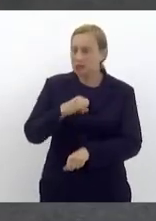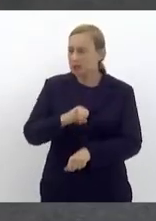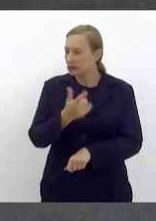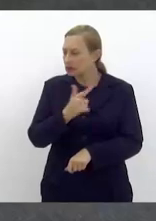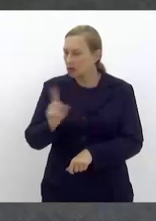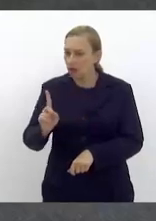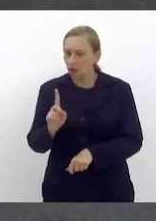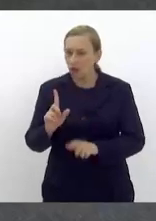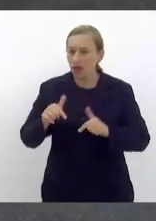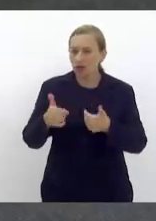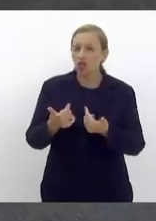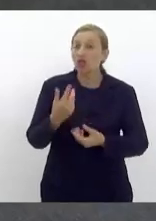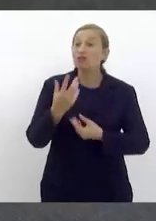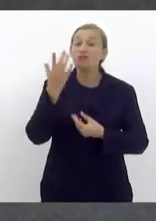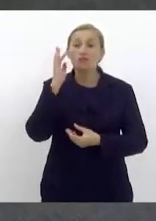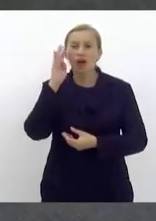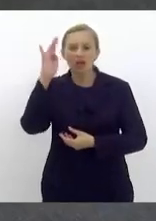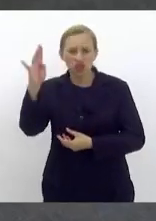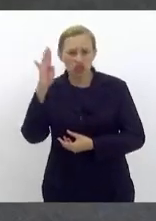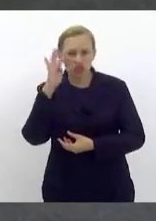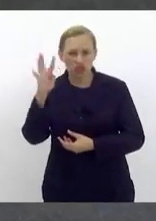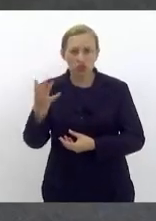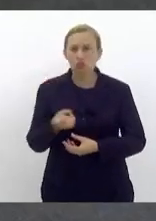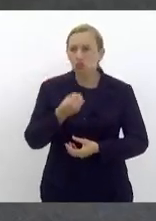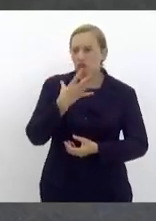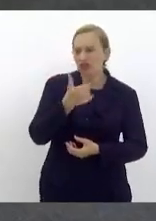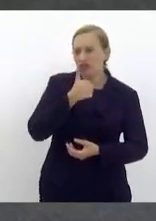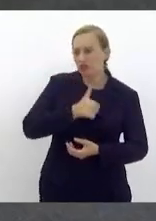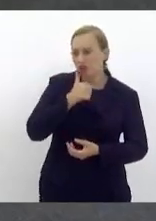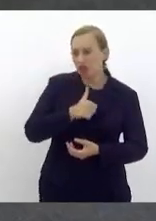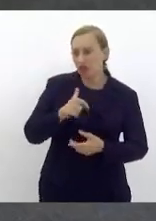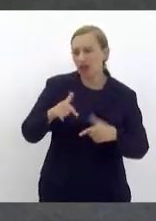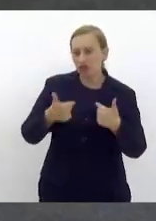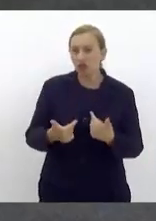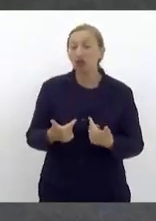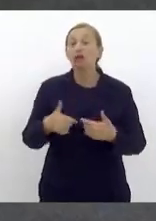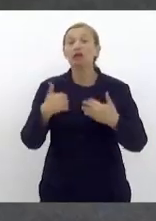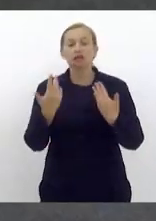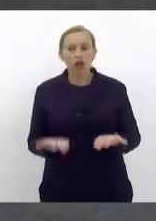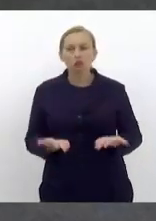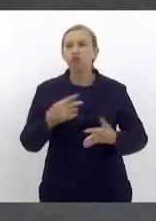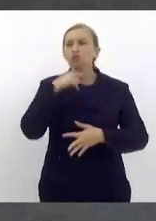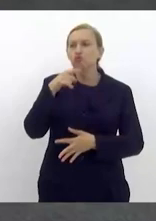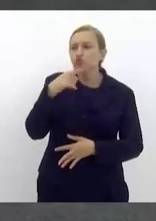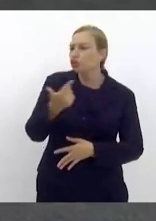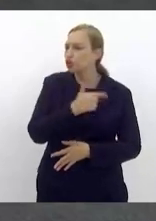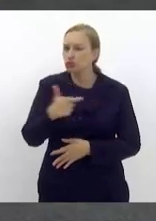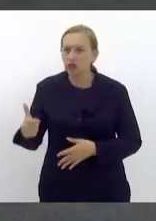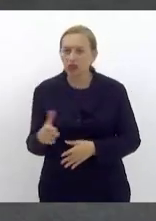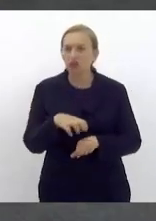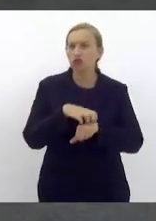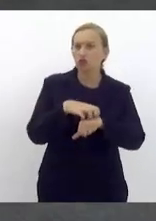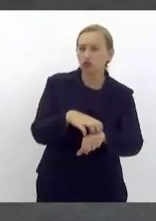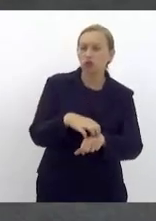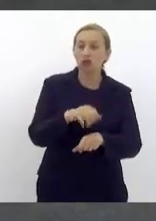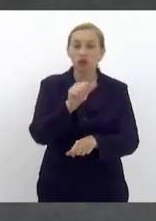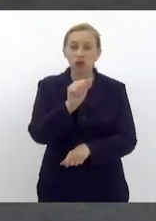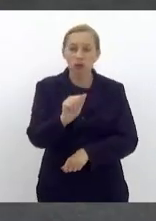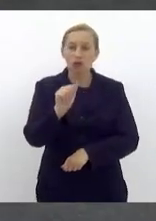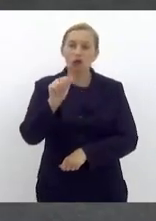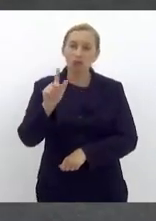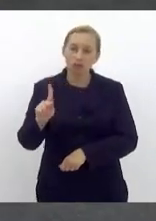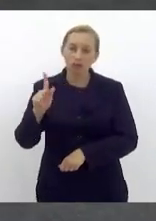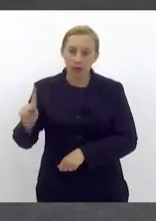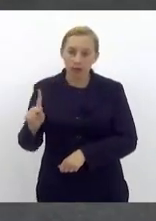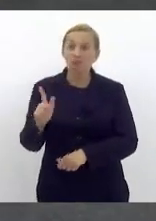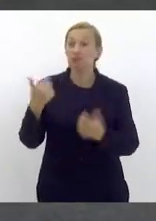funcionam, imagine funcionar para o bem das nossas mulheres. Então, eu não tenho dúvida que o transporte de aplicativo é